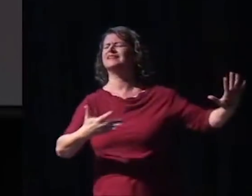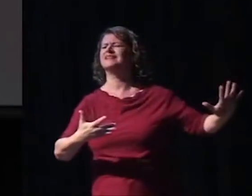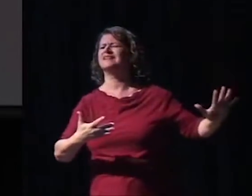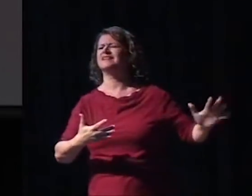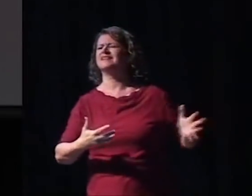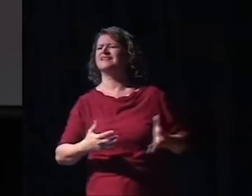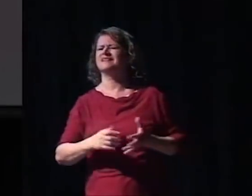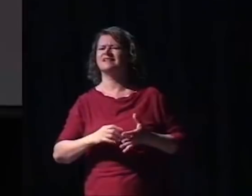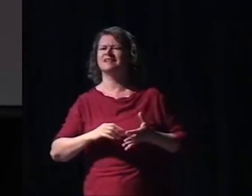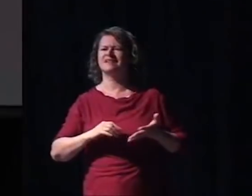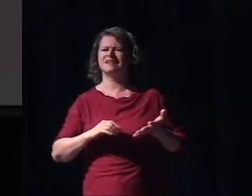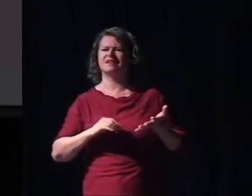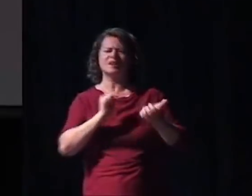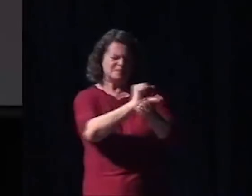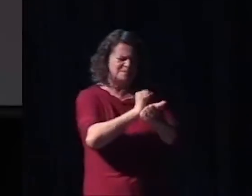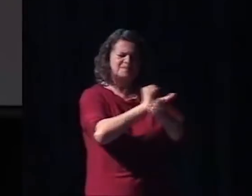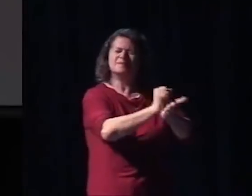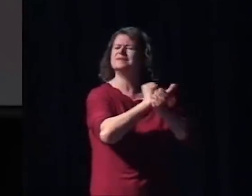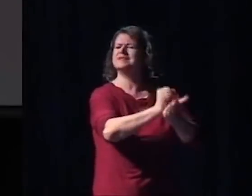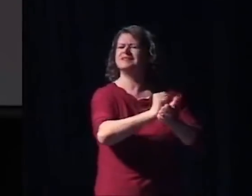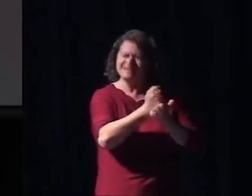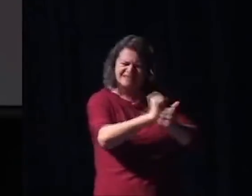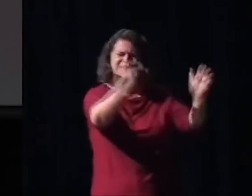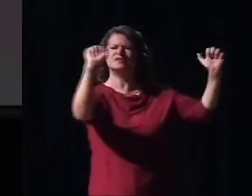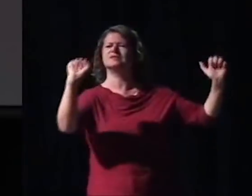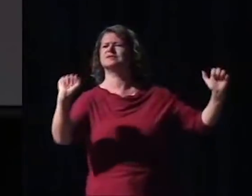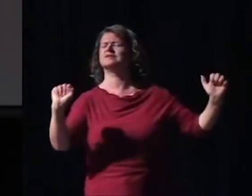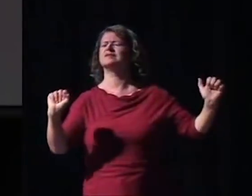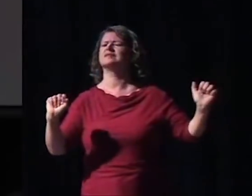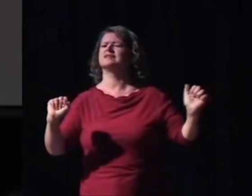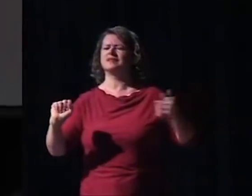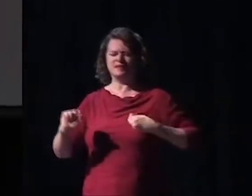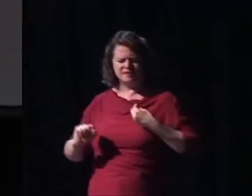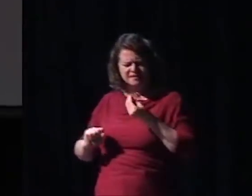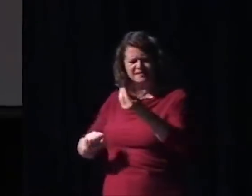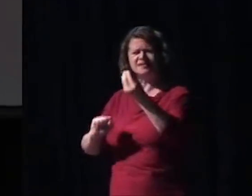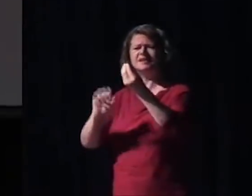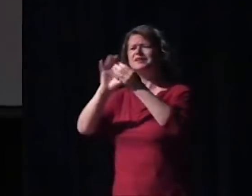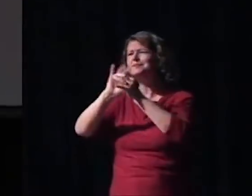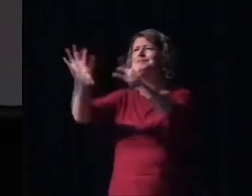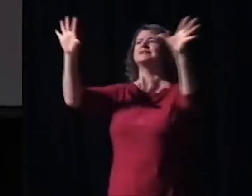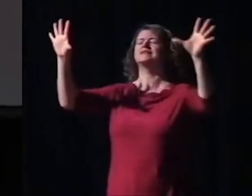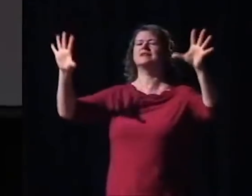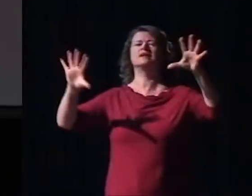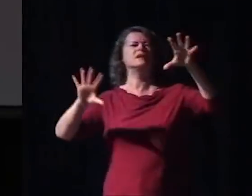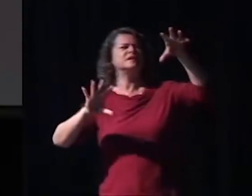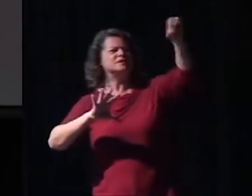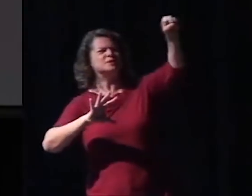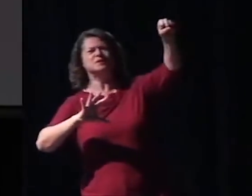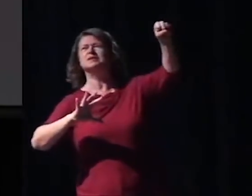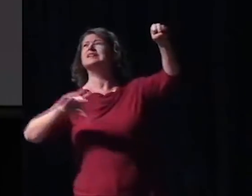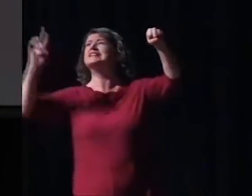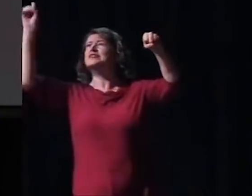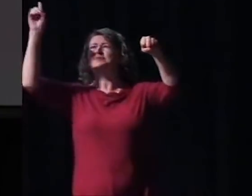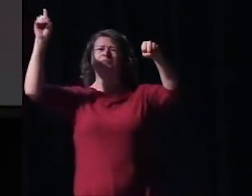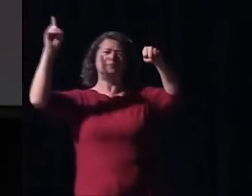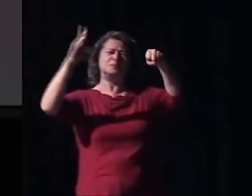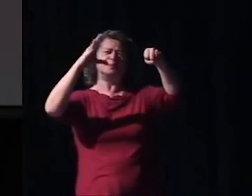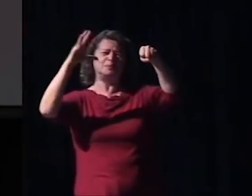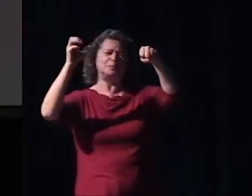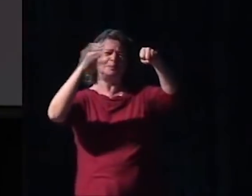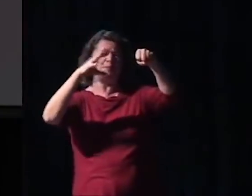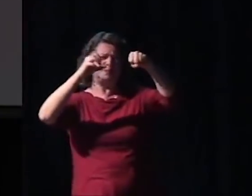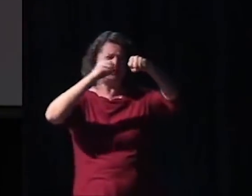de bronze, para nos libertar da escuridão dos nossos olhos, Pai, da